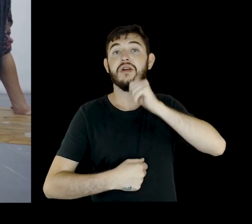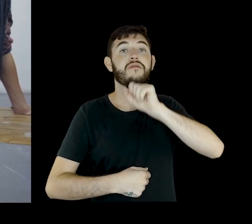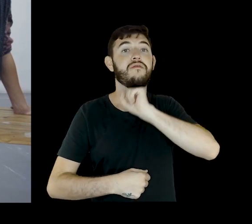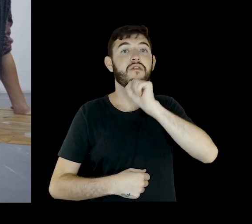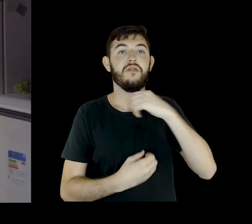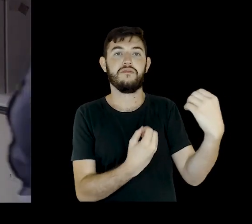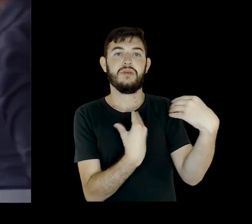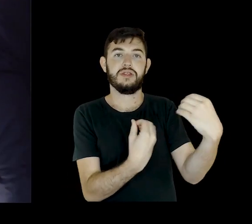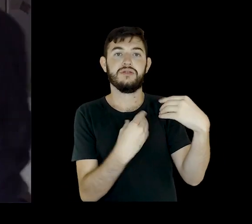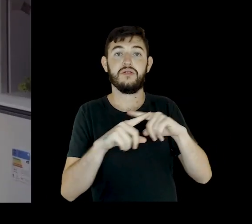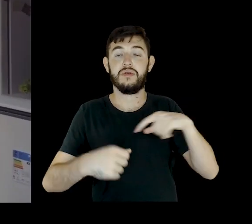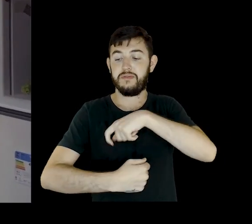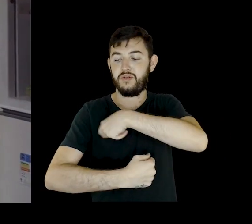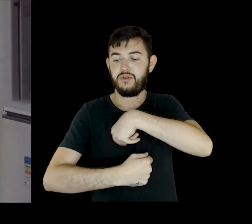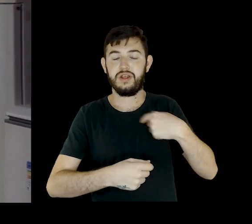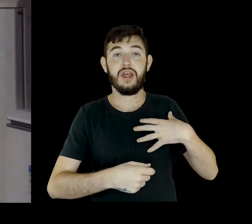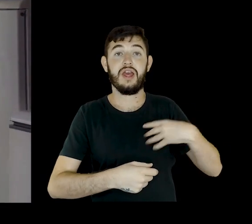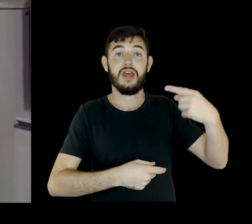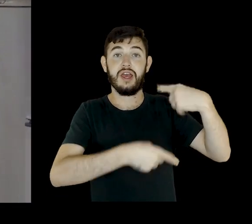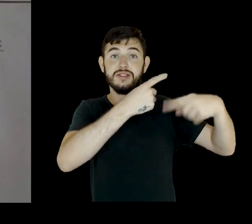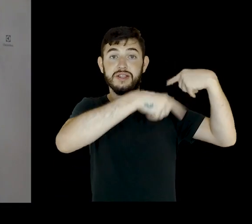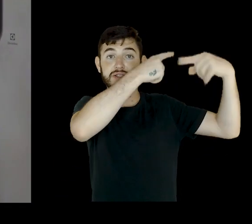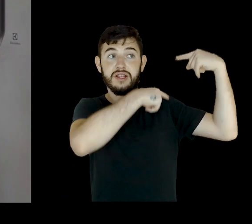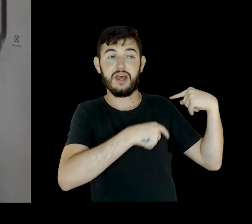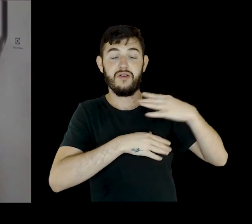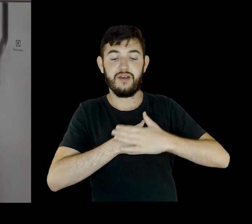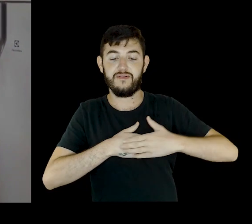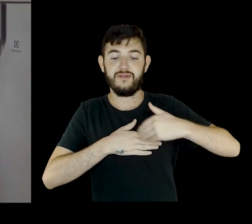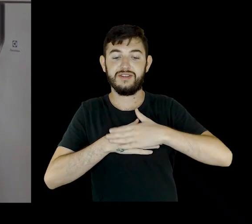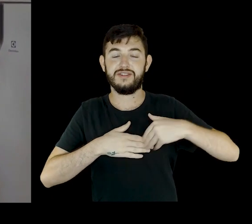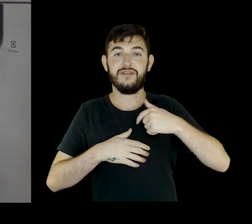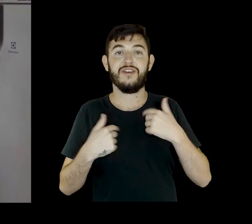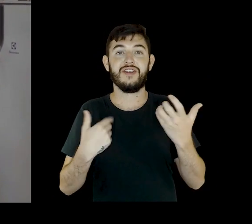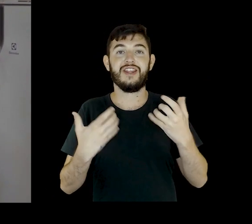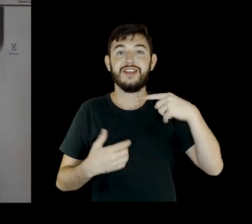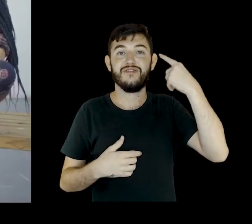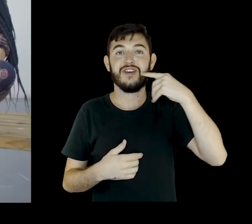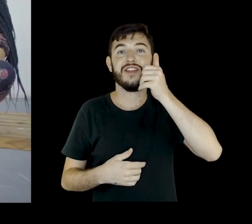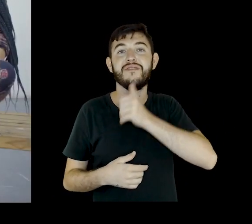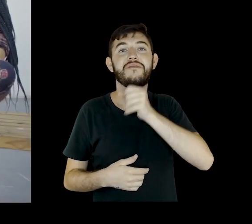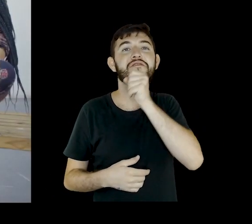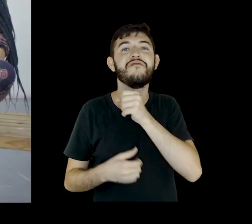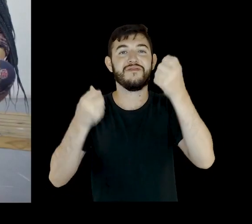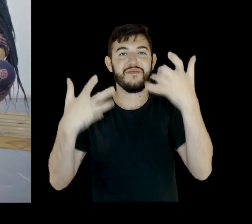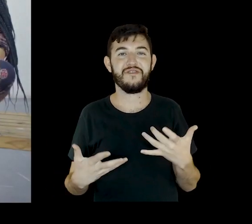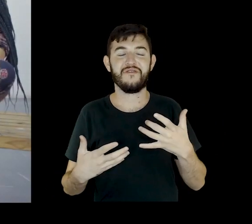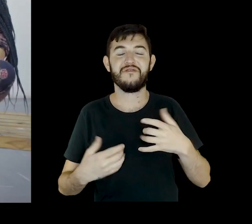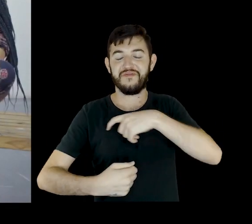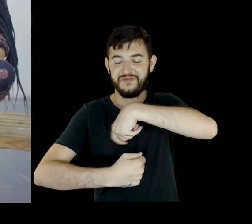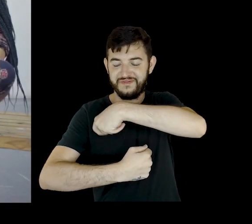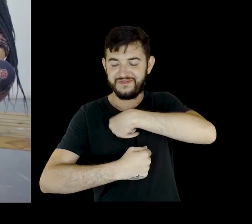minha avó. A minha culinária, ela é mais ancestral, ela é mais afetiva. Ela queria ser advogada, aí minha avó falava, não, você sempre vai ser